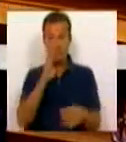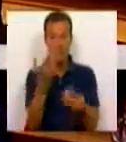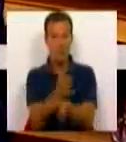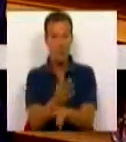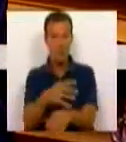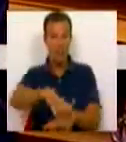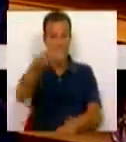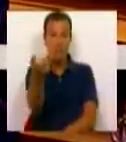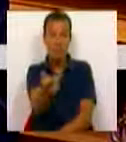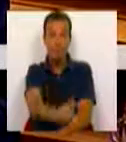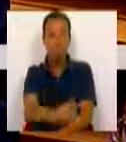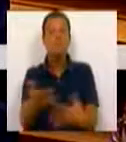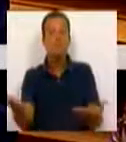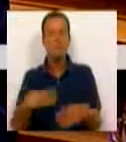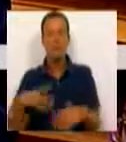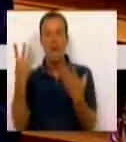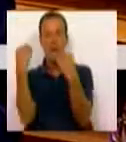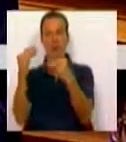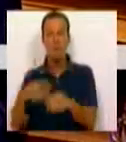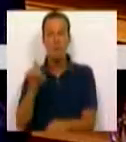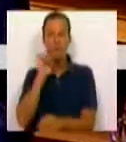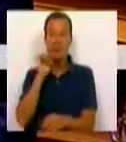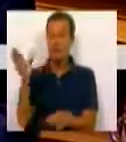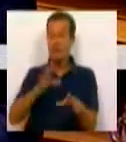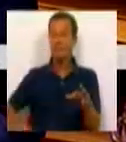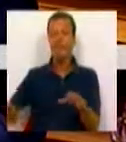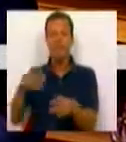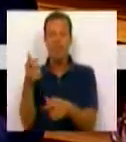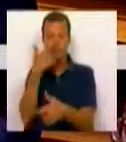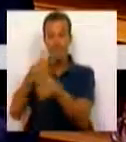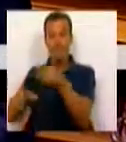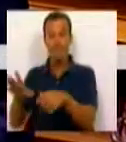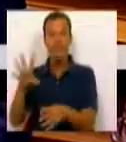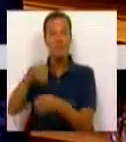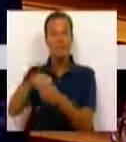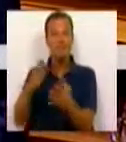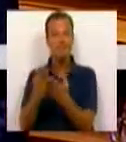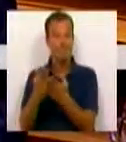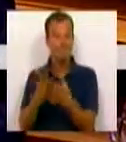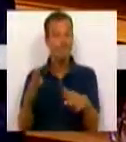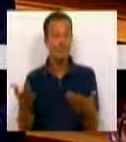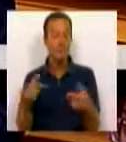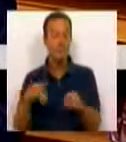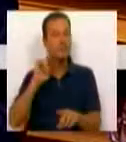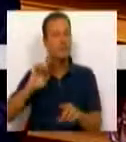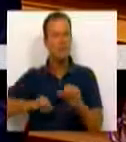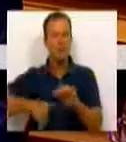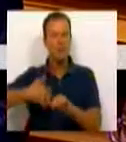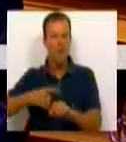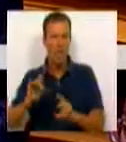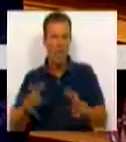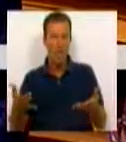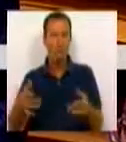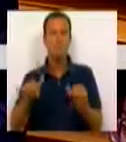edifícios. A educação para a proteção civil da população e em meio escolar é cada vez mais um imperativo.